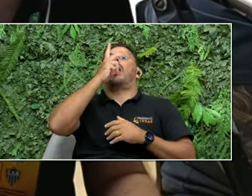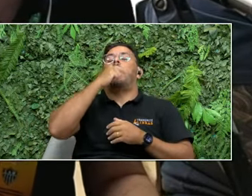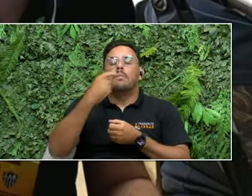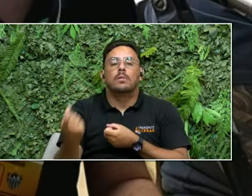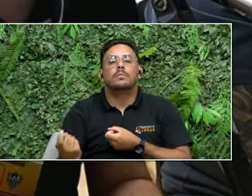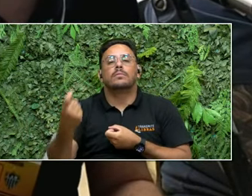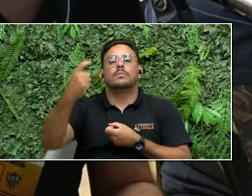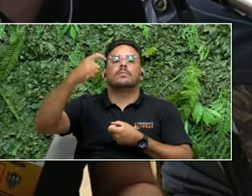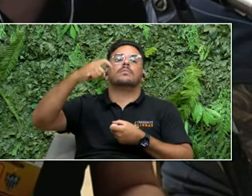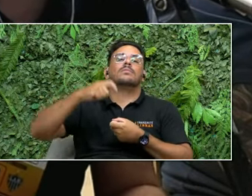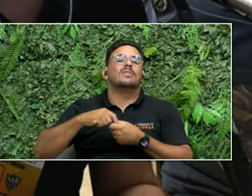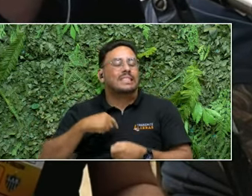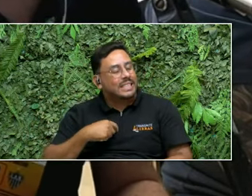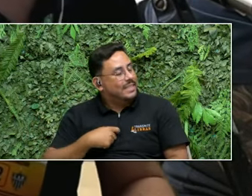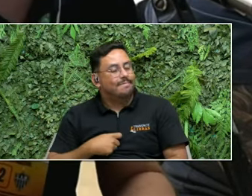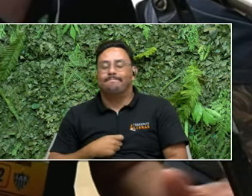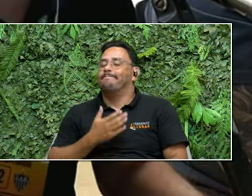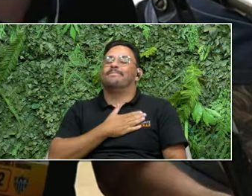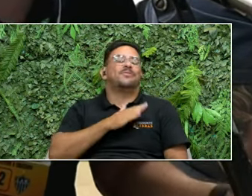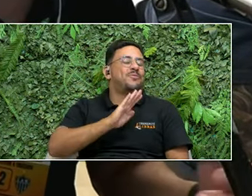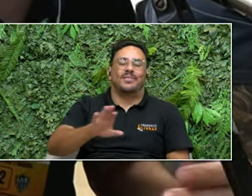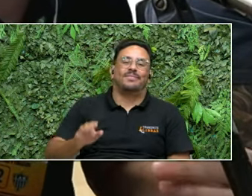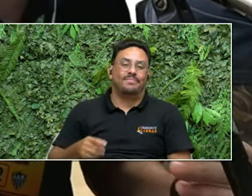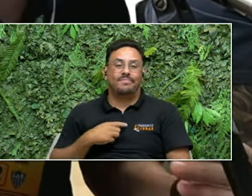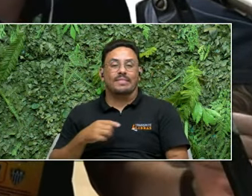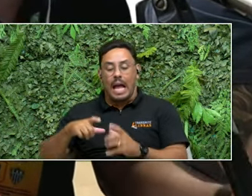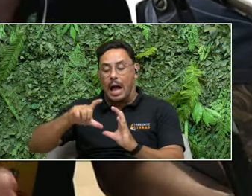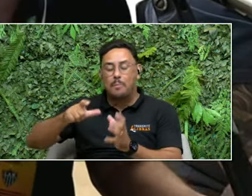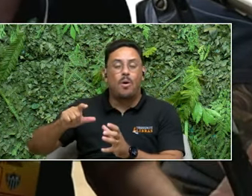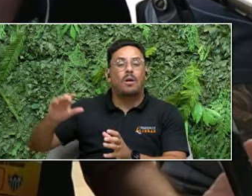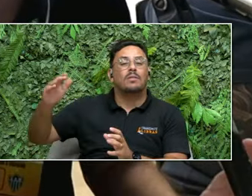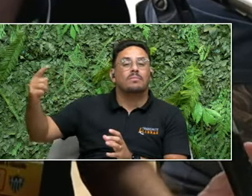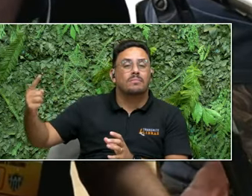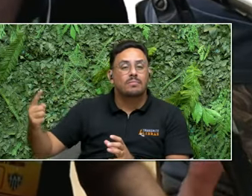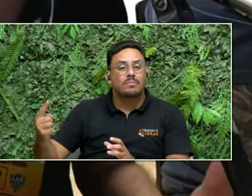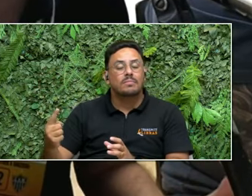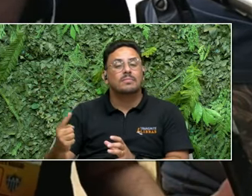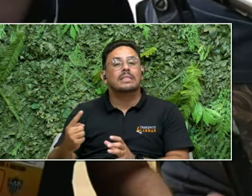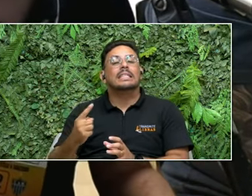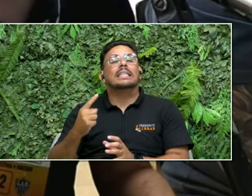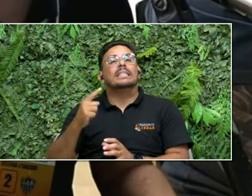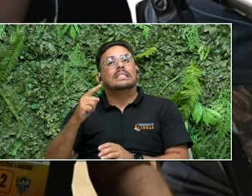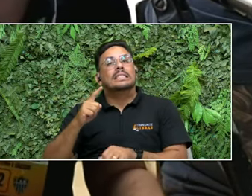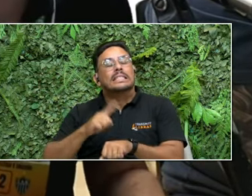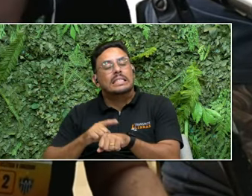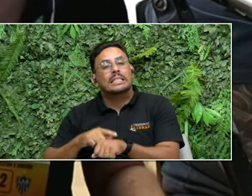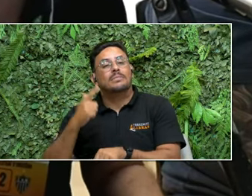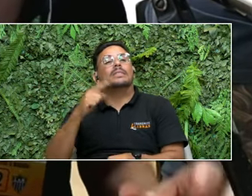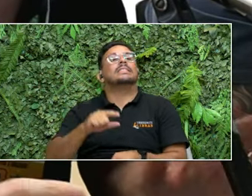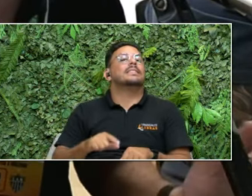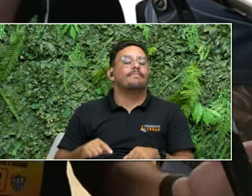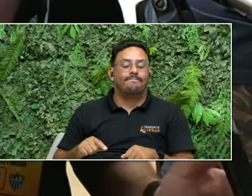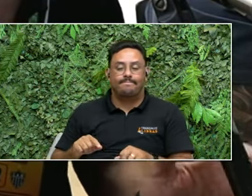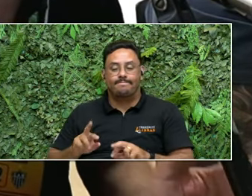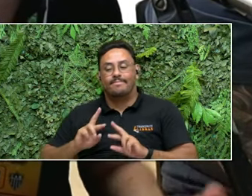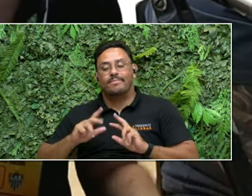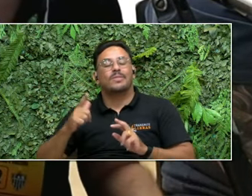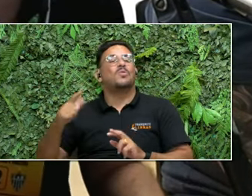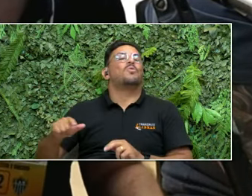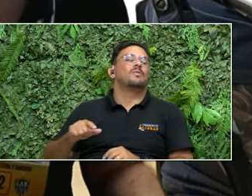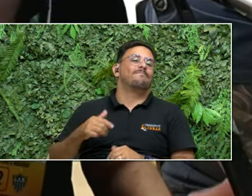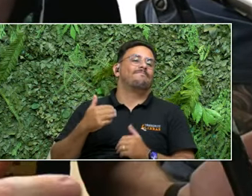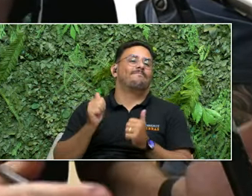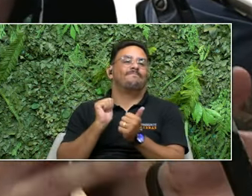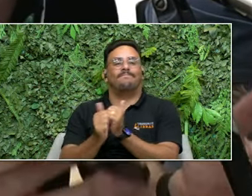do Edenilson é uma coisa que me incomoda muito sabe a bola já tá passando por ele o tempo de de reação dele é outro é outro jogador né gente